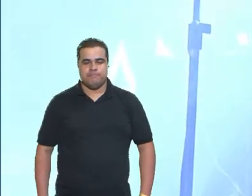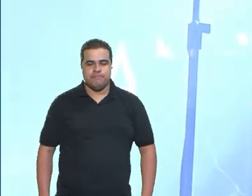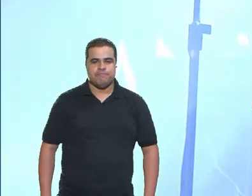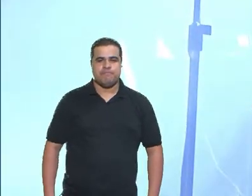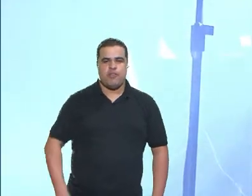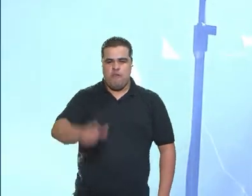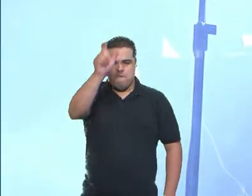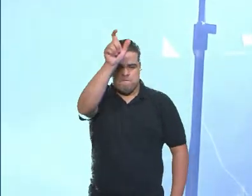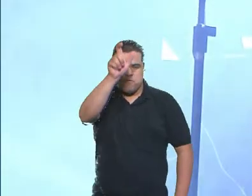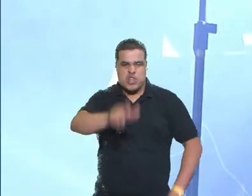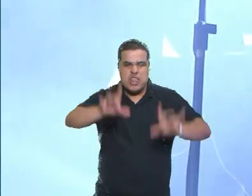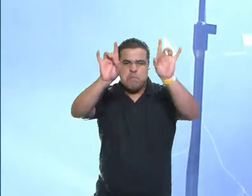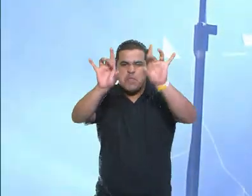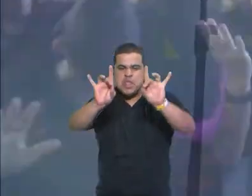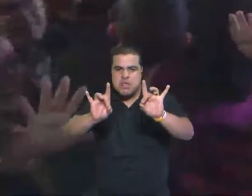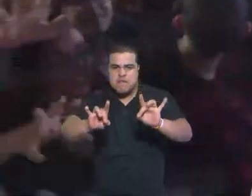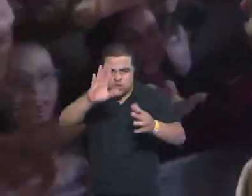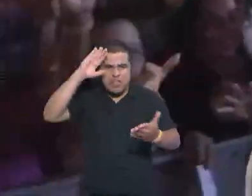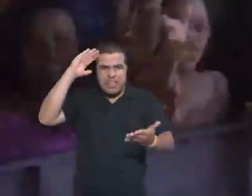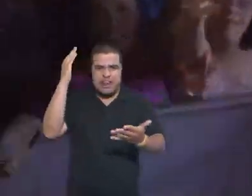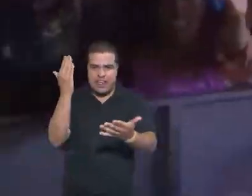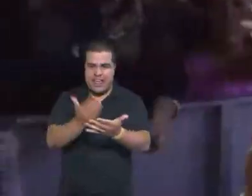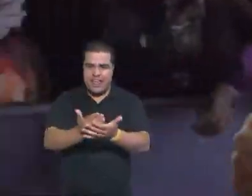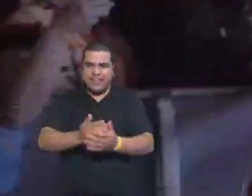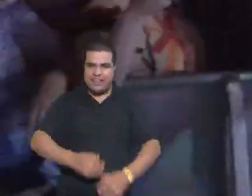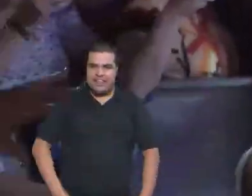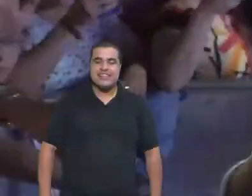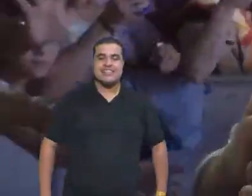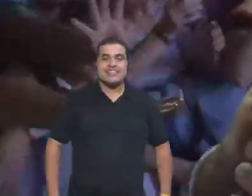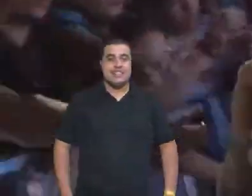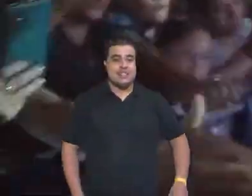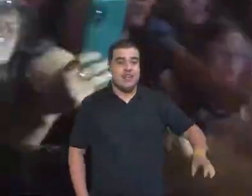você Raridade do senhor quem fez